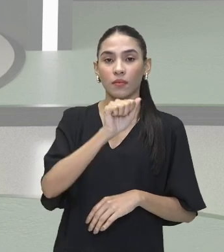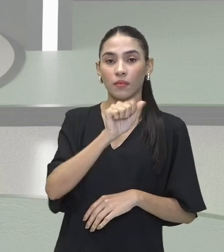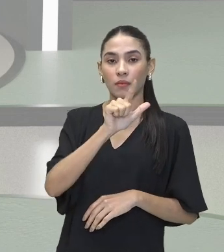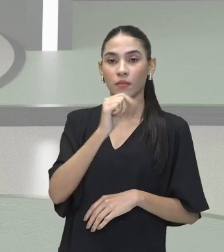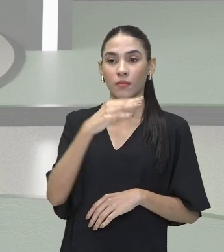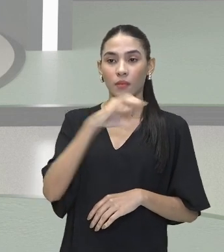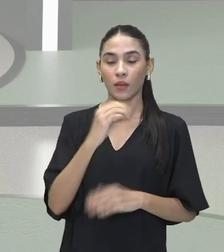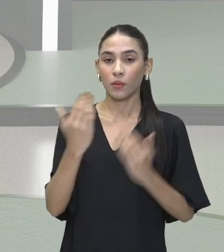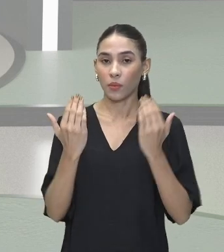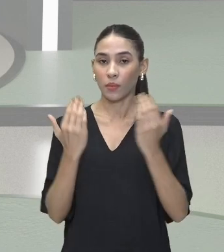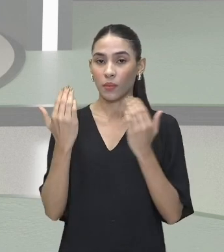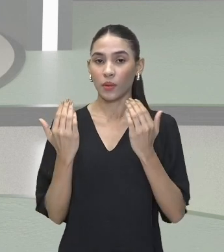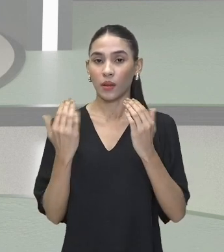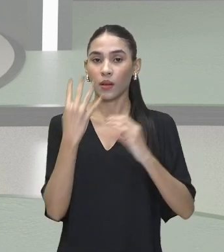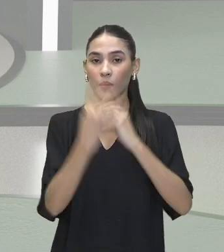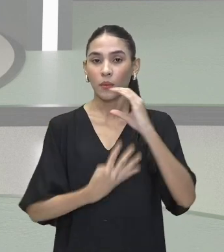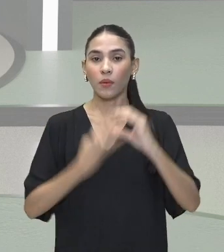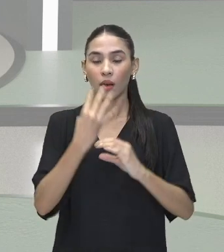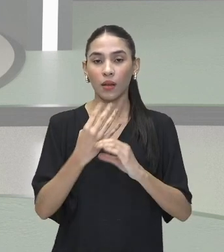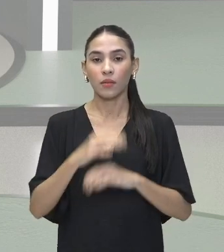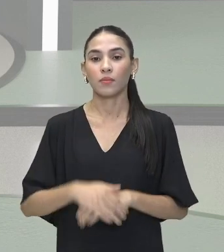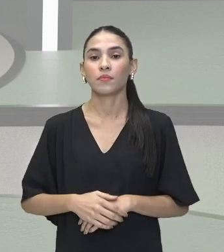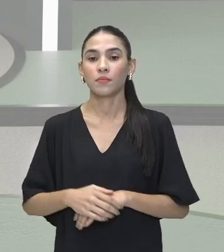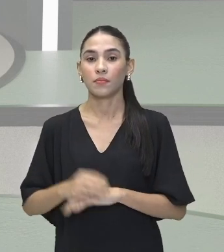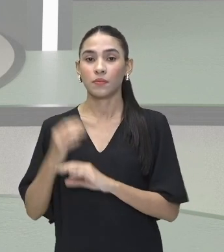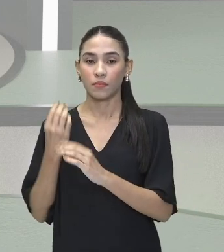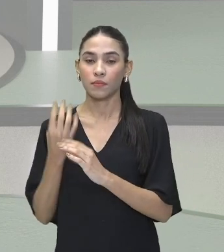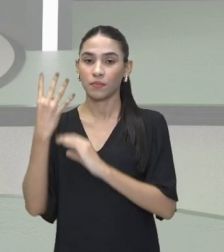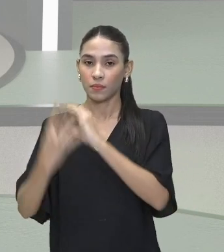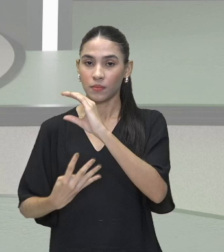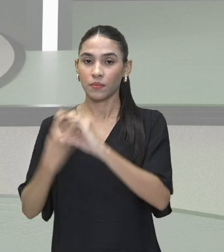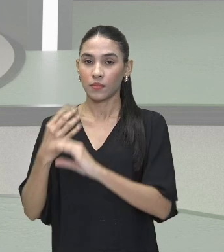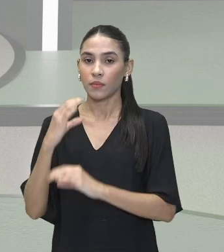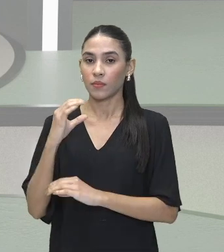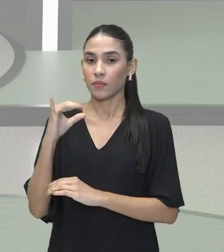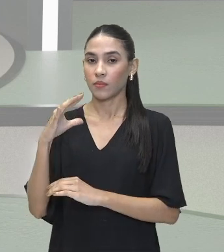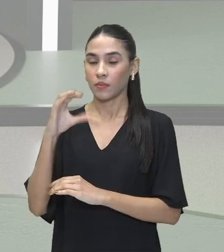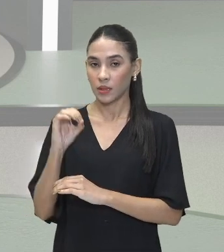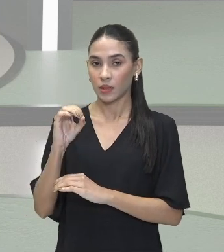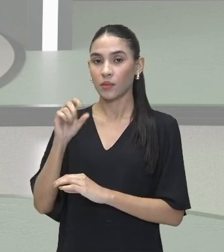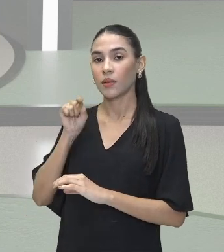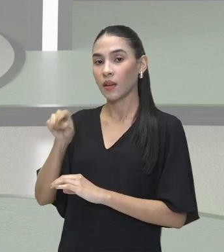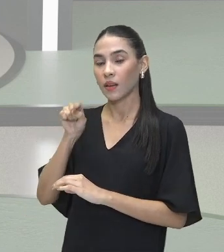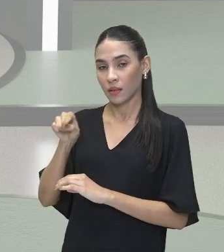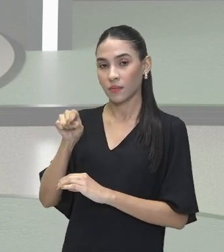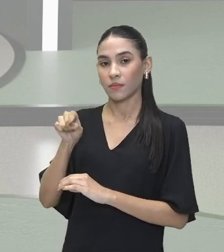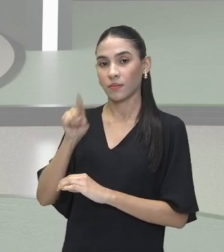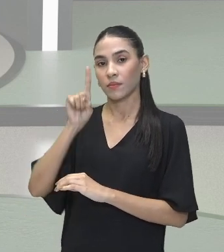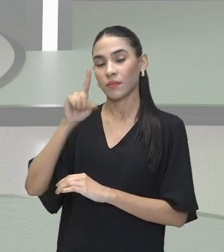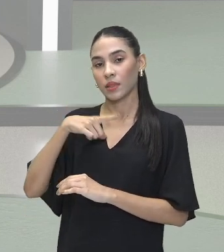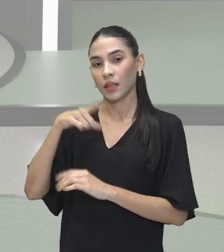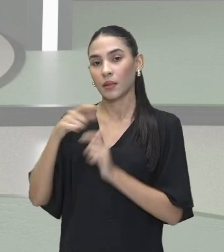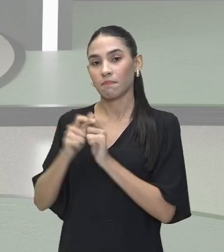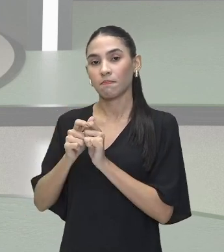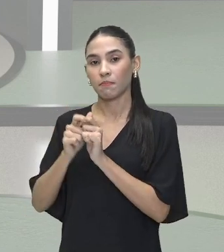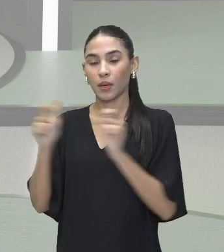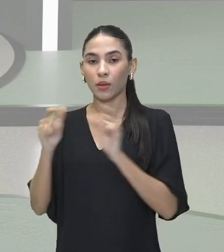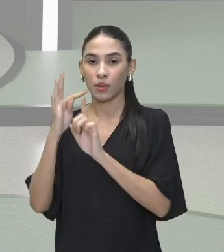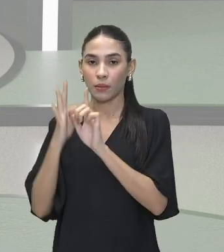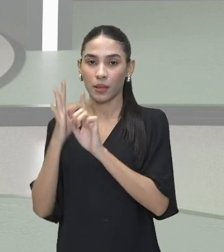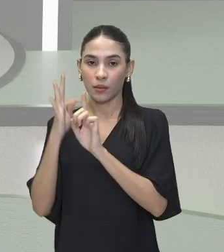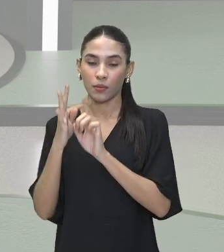4 carbonos e um cicloalcano com 4 carbonos, o cicloalcano ele tem um maior ponto de fusão.